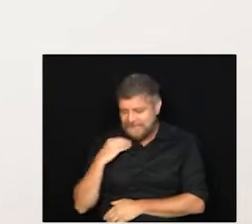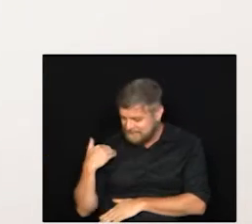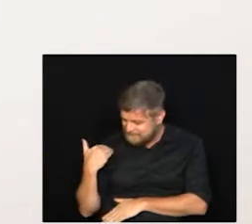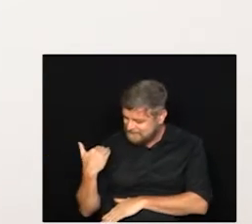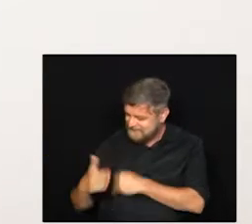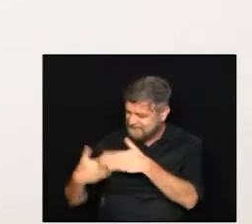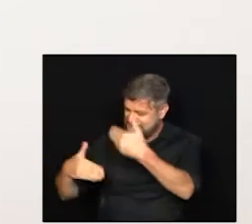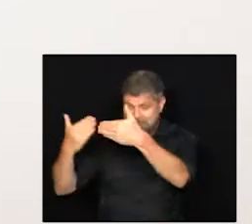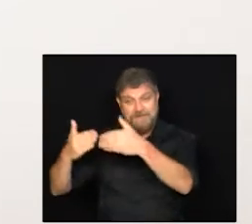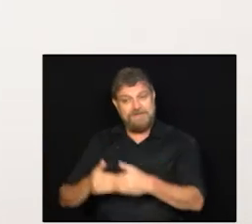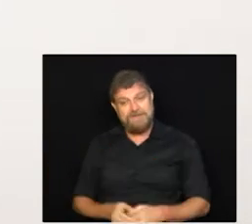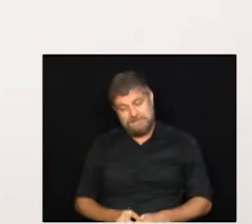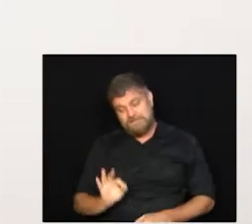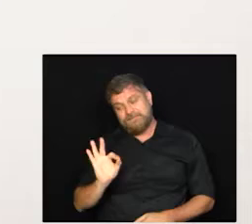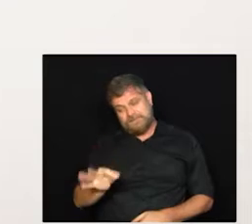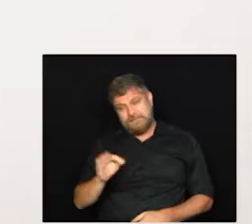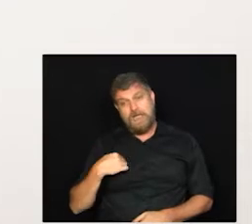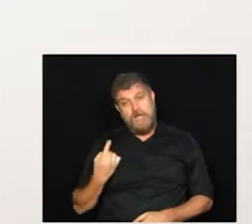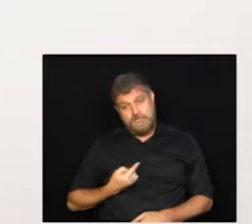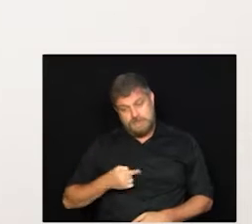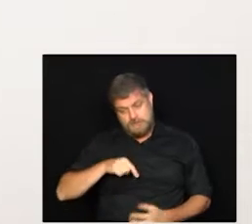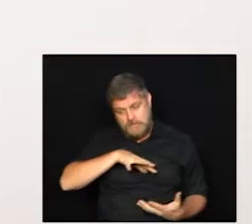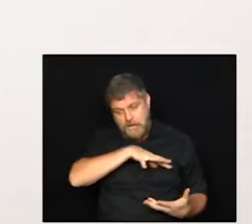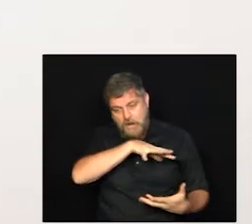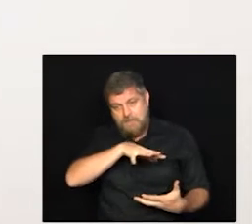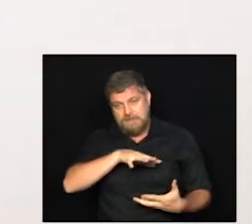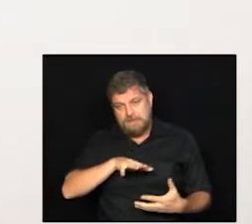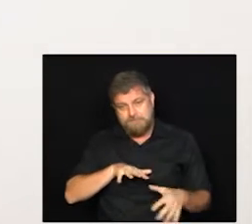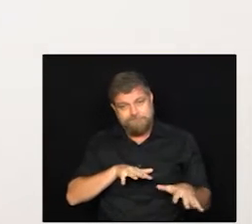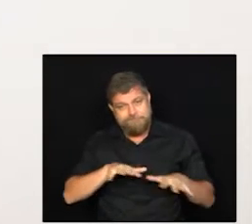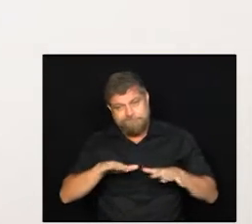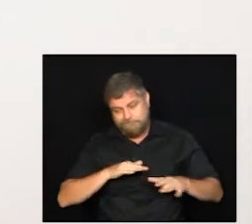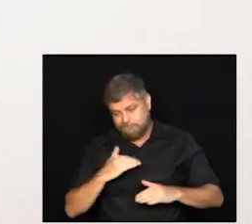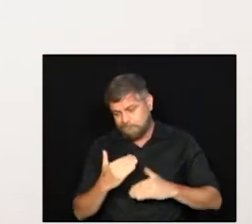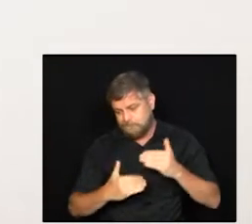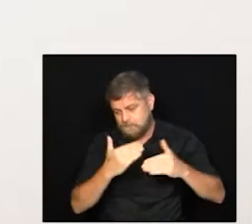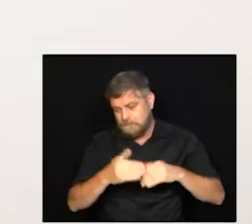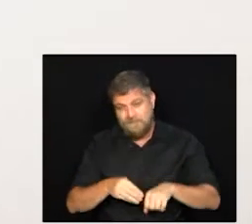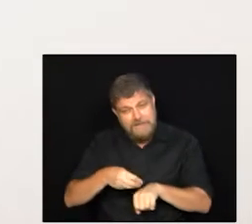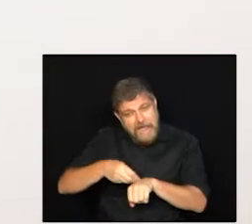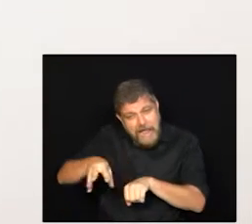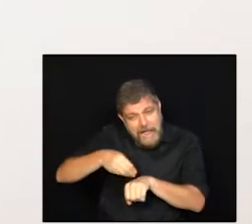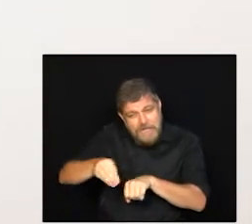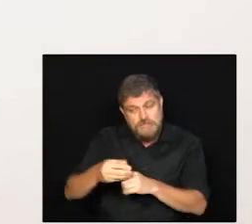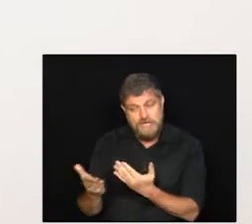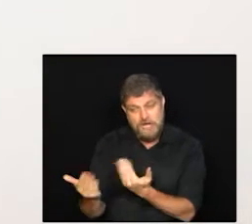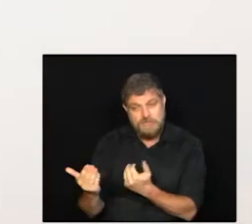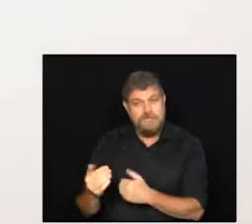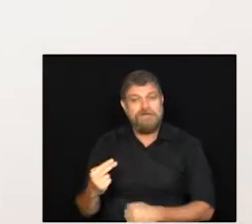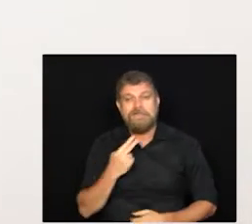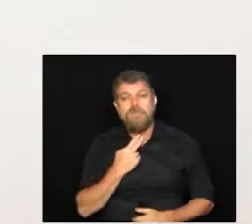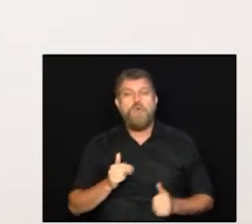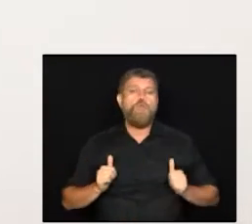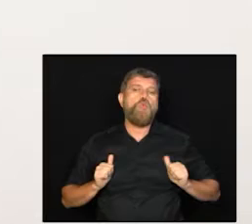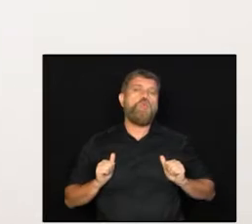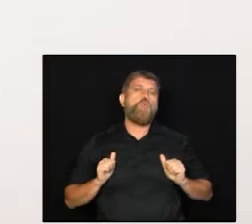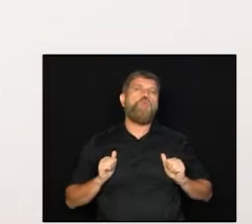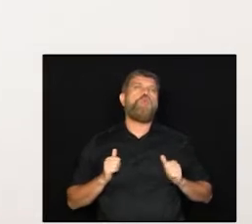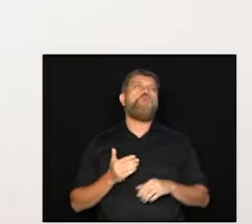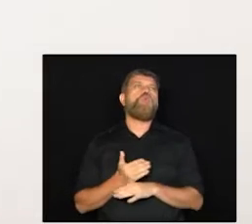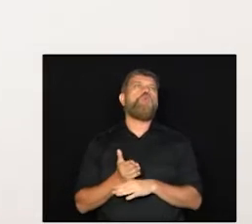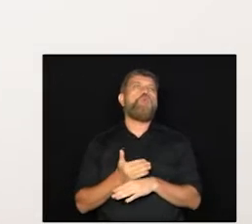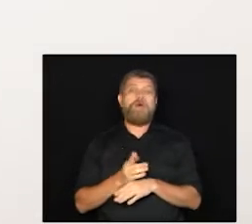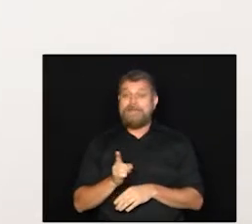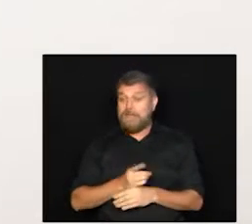de evoluir. E claro, a gente está num mundo que está em constante movimento, então a dica para o jovem é realmente não cair na zona de conforto,